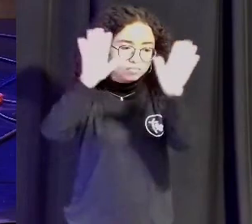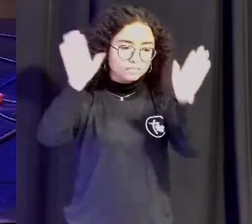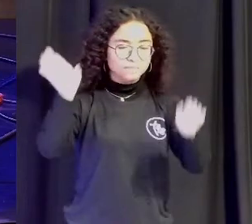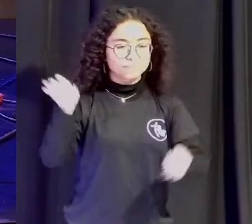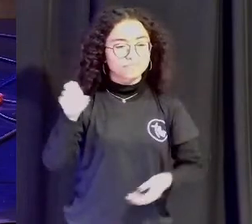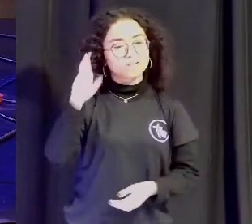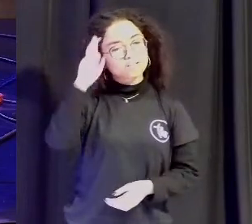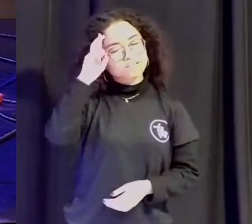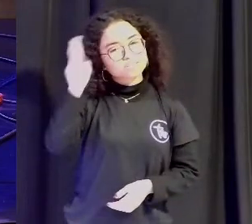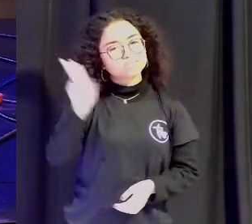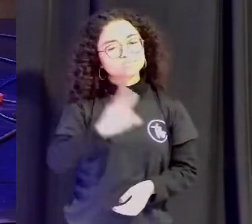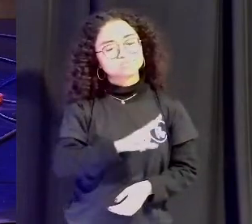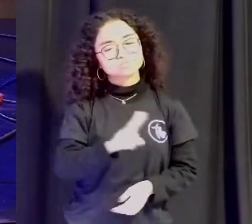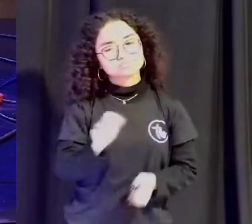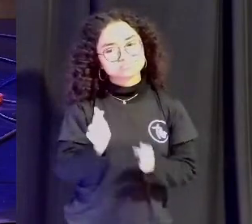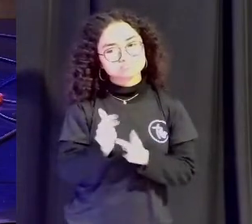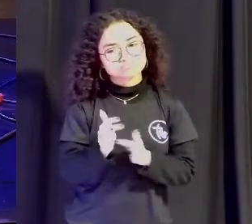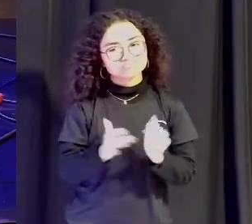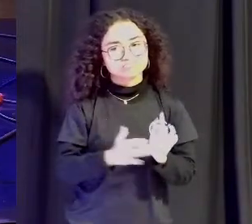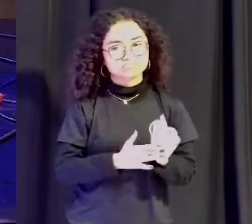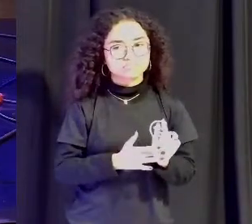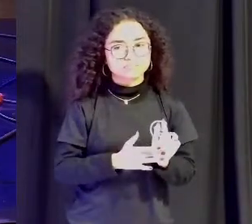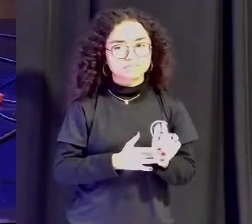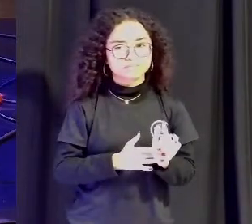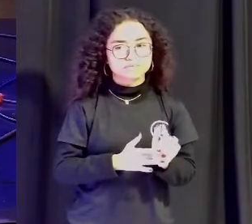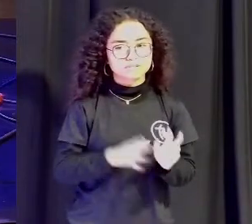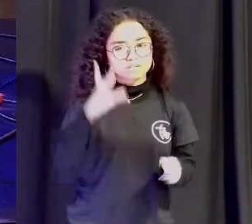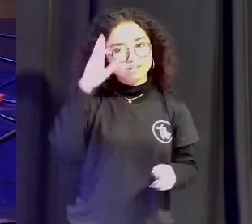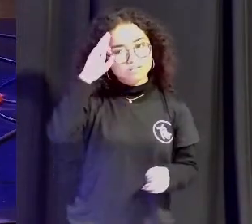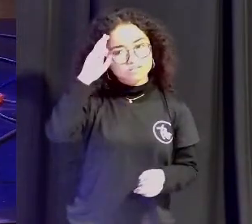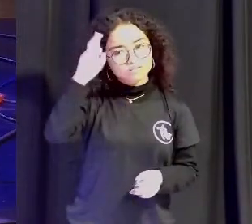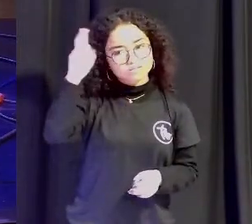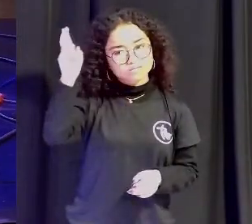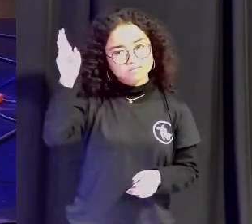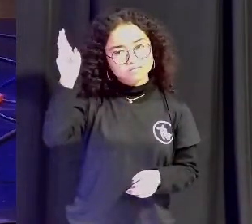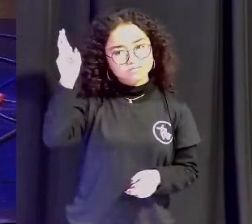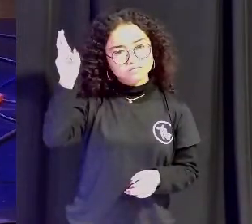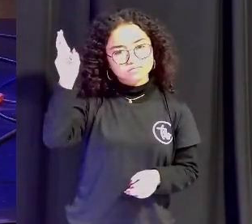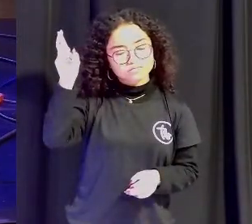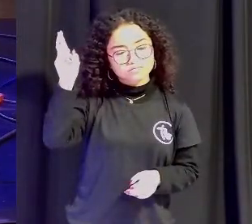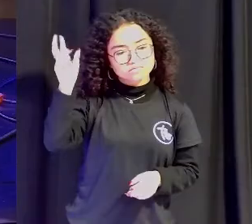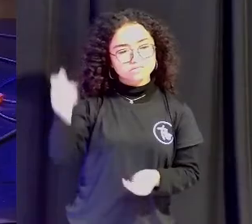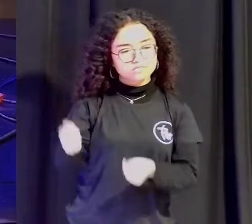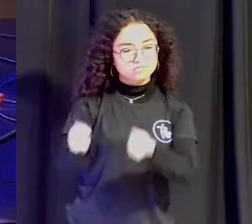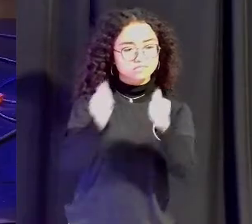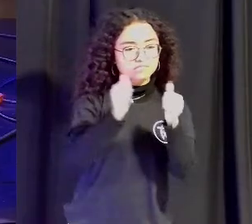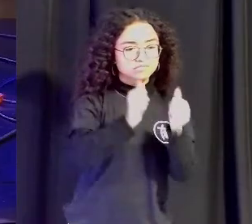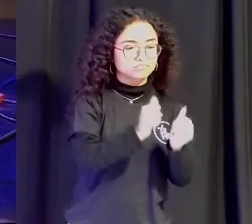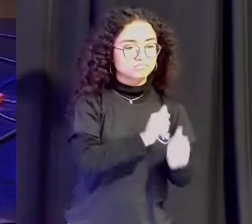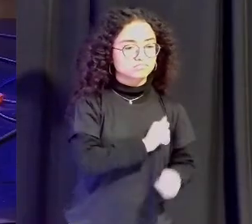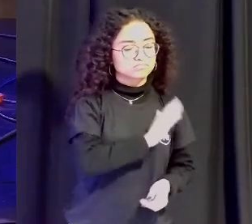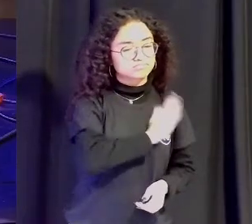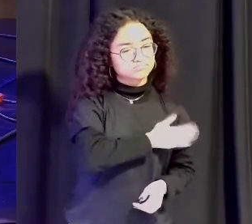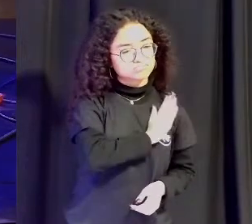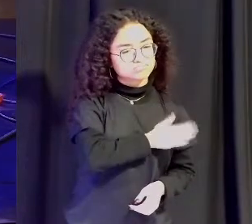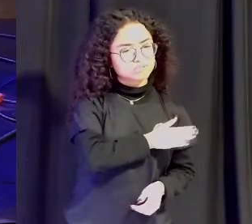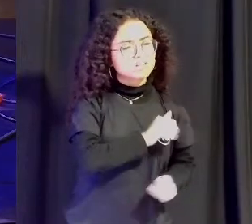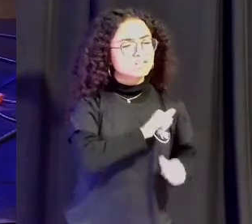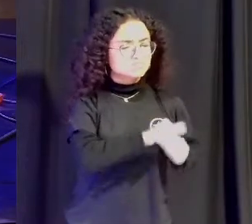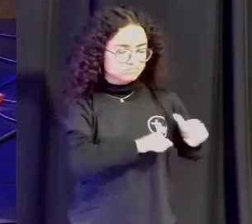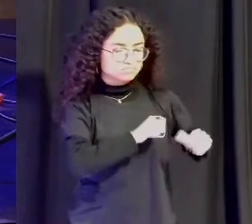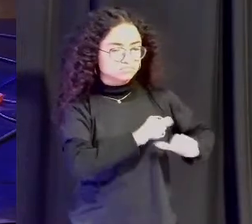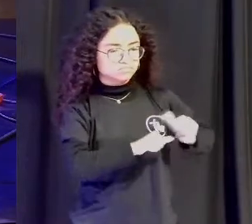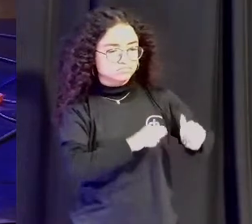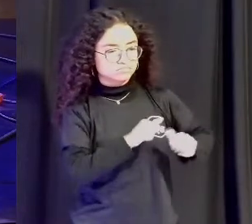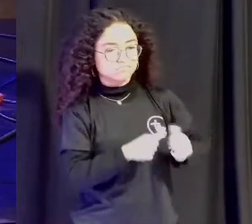Senhor, em nome de Jesus, que o Senhor traga ao coração dos meus irmãos nessa noite um renovo